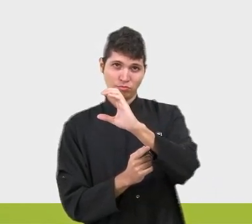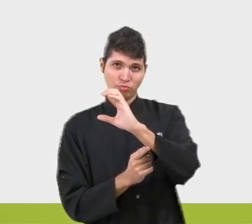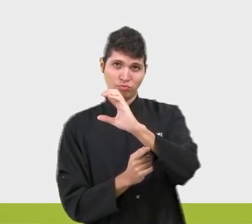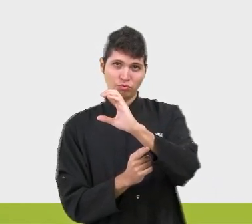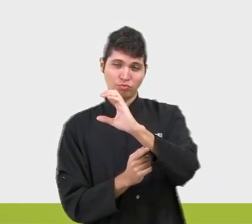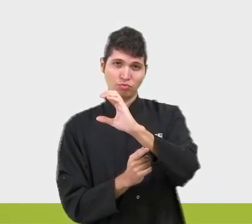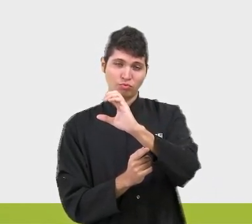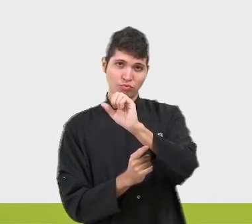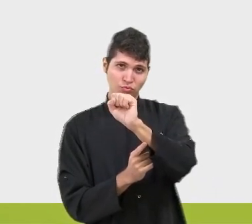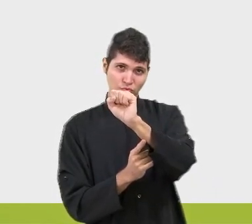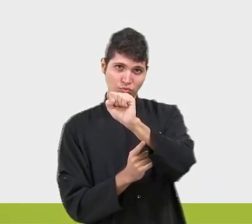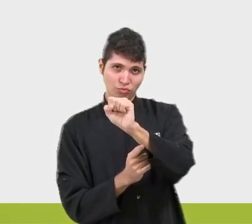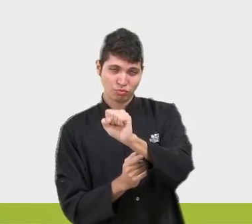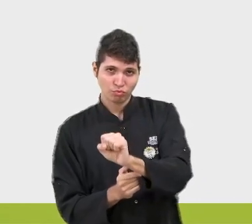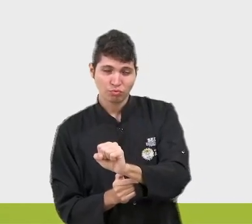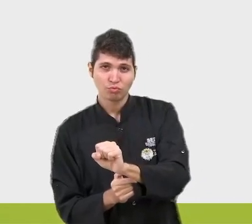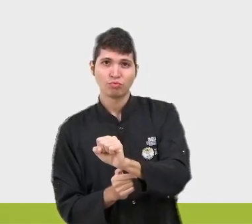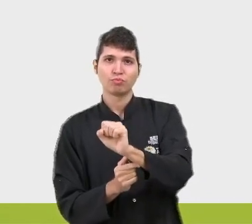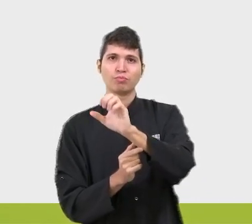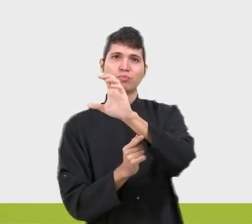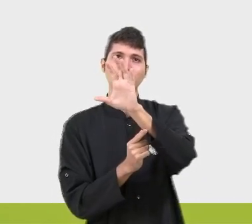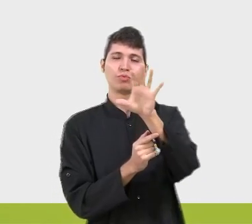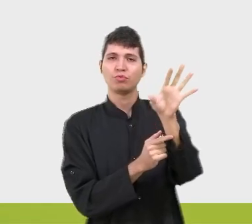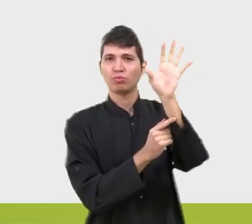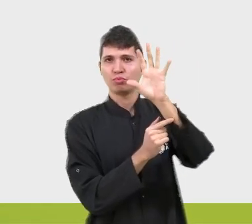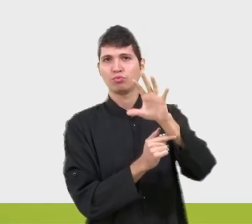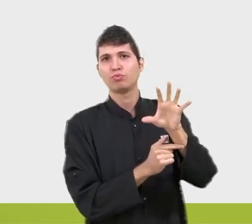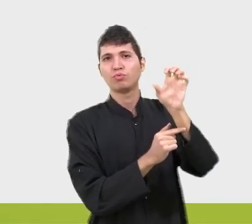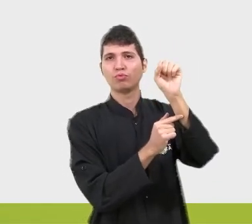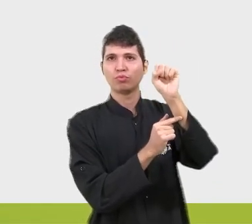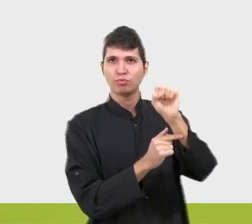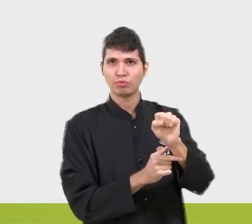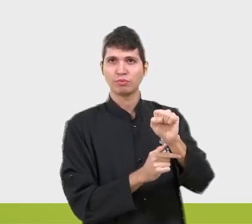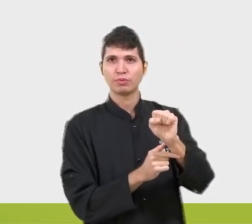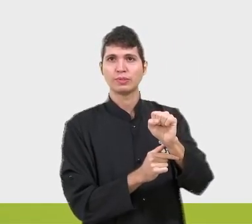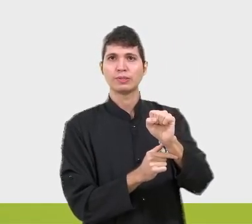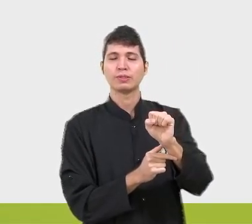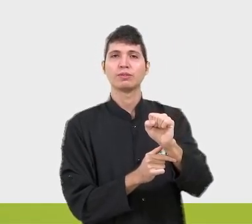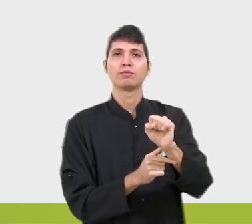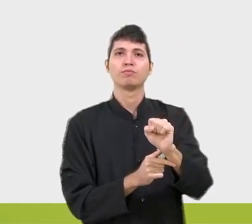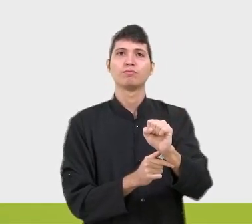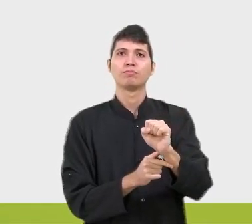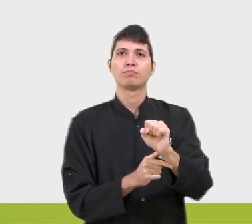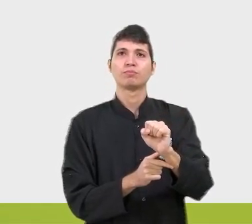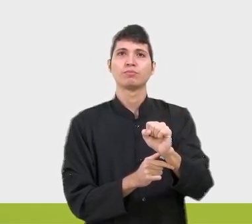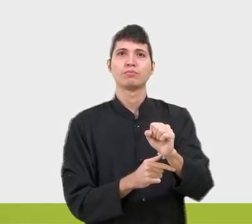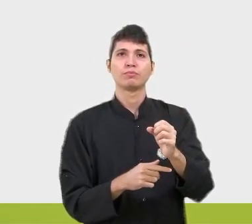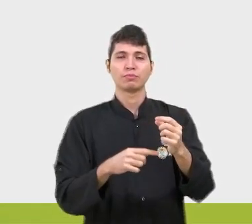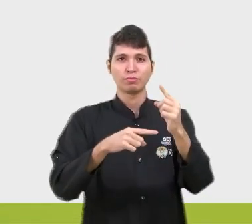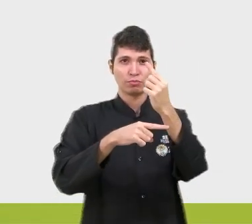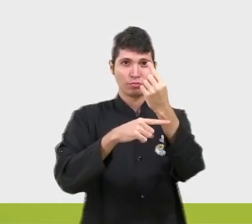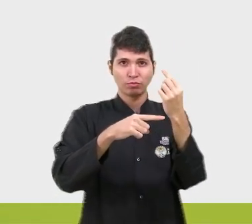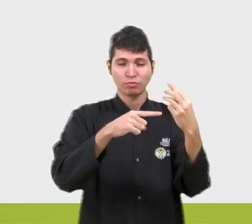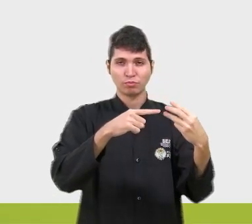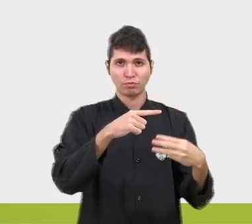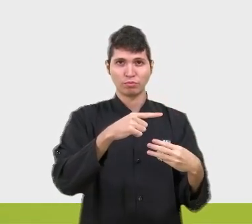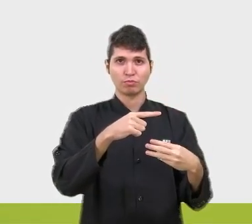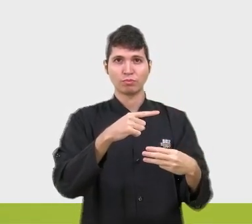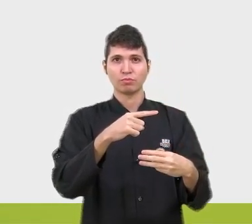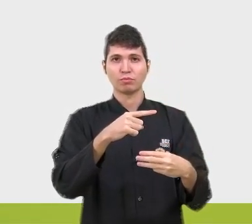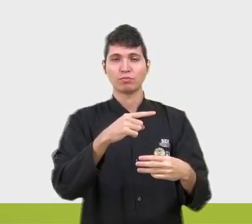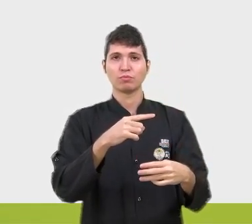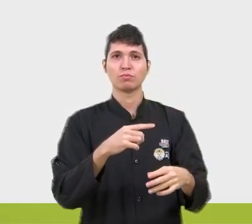sudeste, principalmente, parte ali do centro-oeste. Corresponde a quase 1/3 do território nacional, compreende os estados